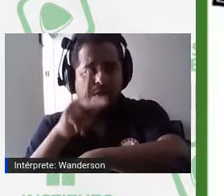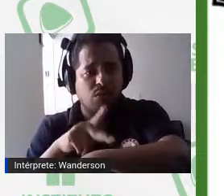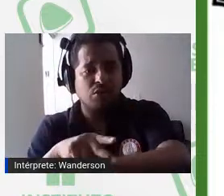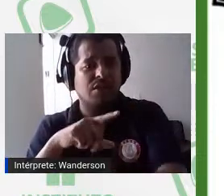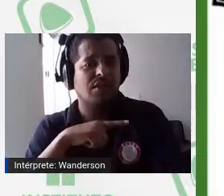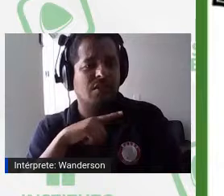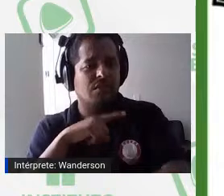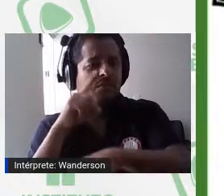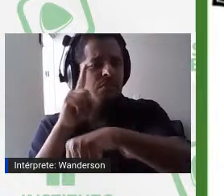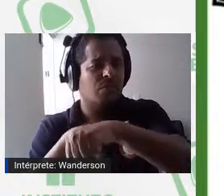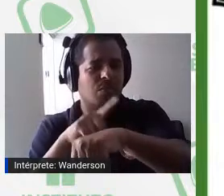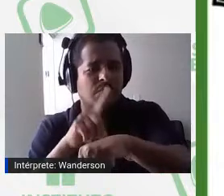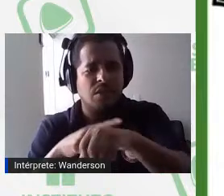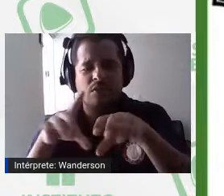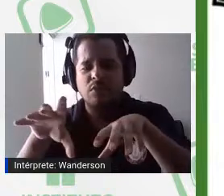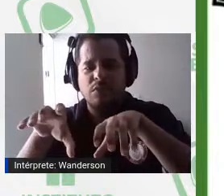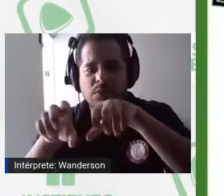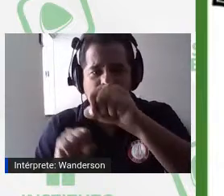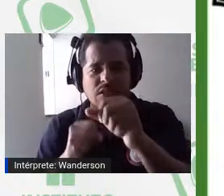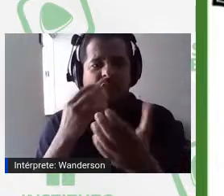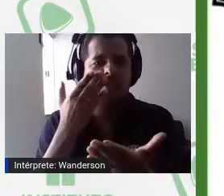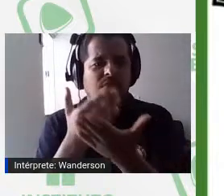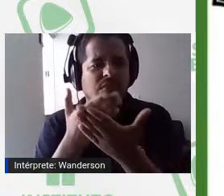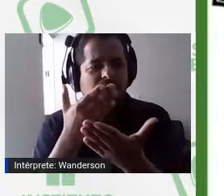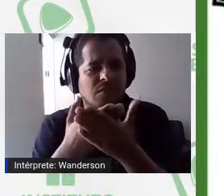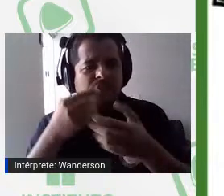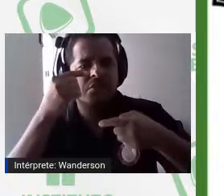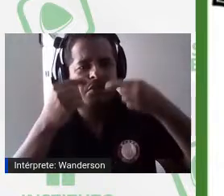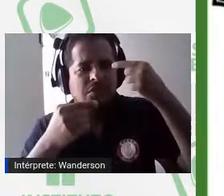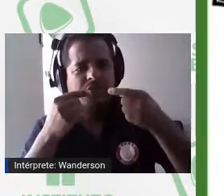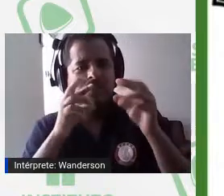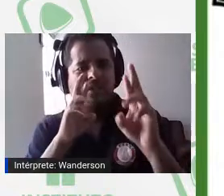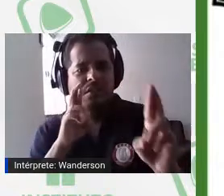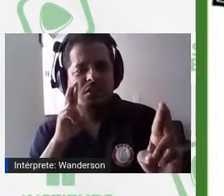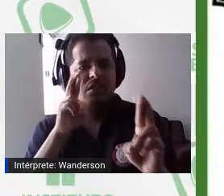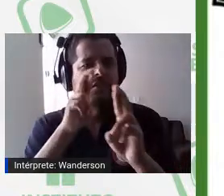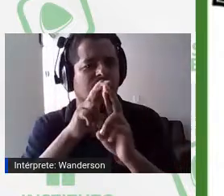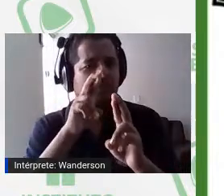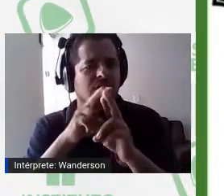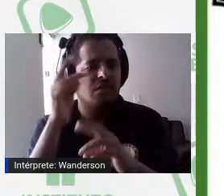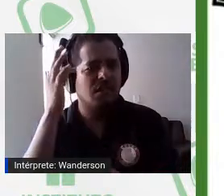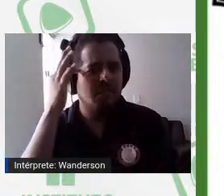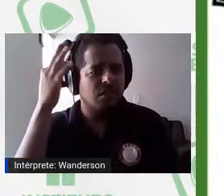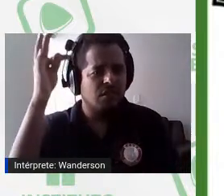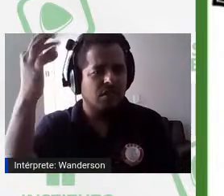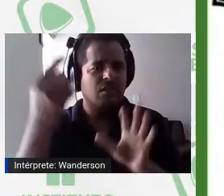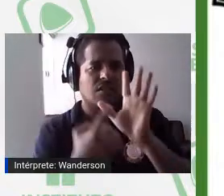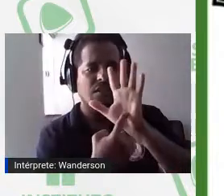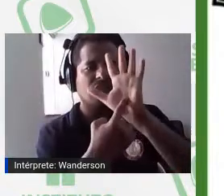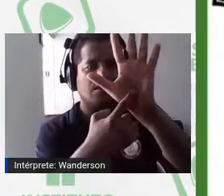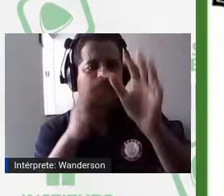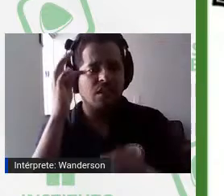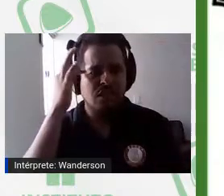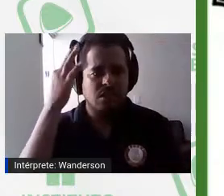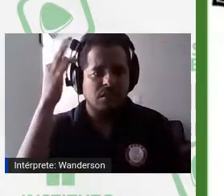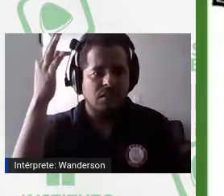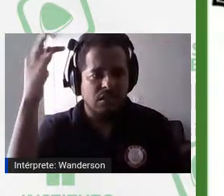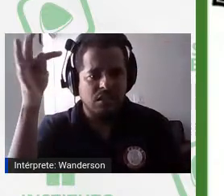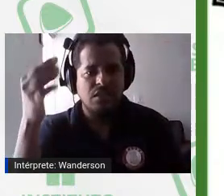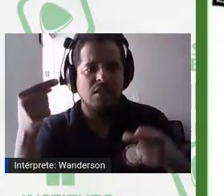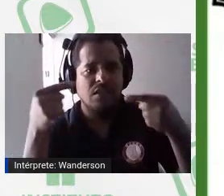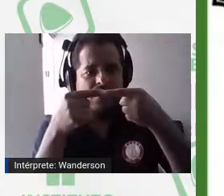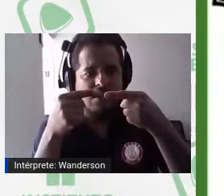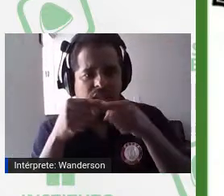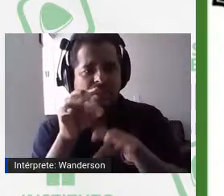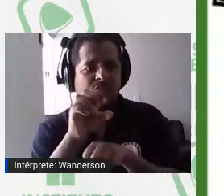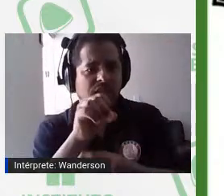formação, estudo, discussões de referenciais teóricos, apresentações de teorias atreladas ao ensino e aprendizagem